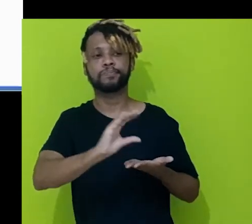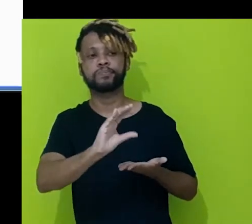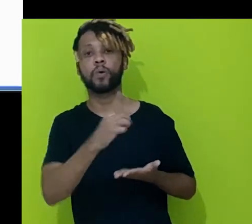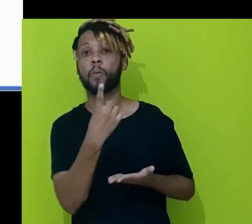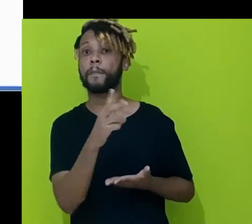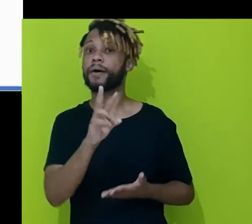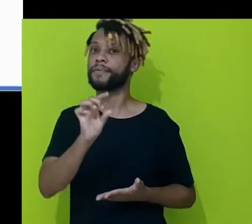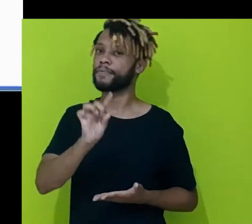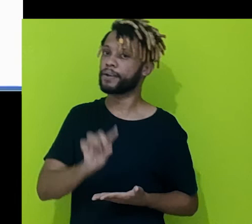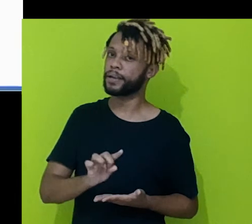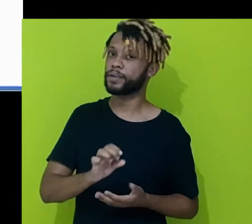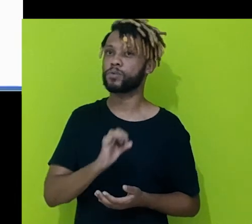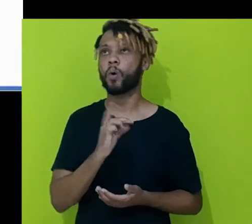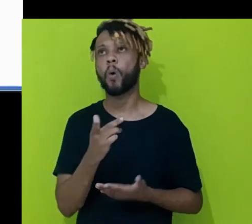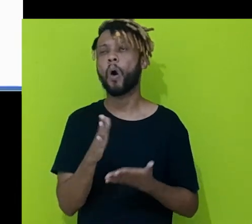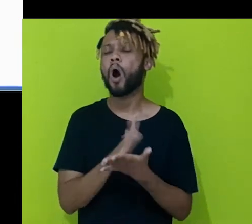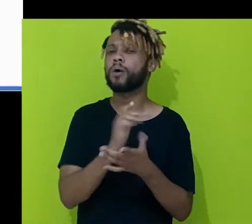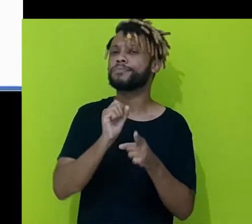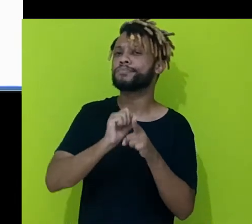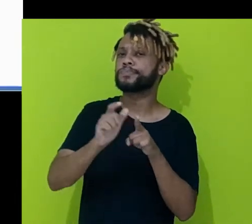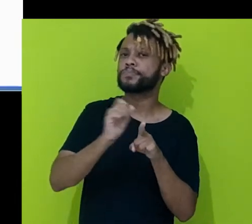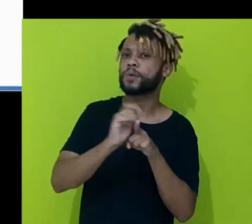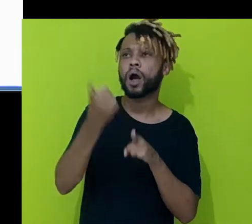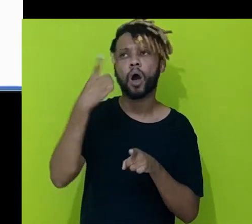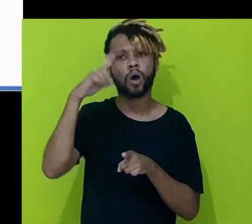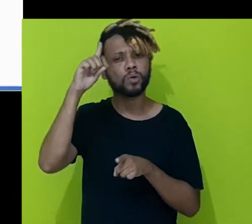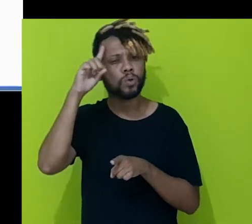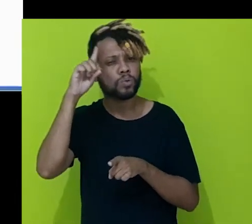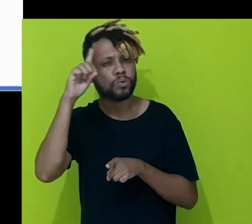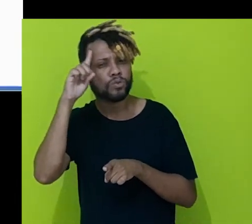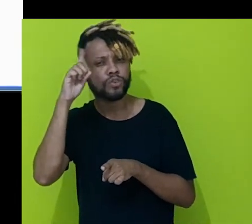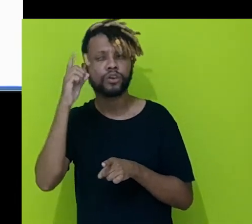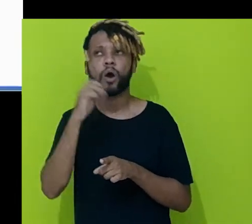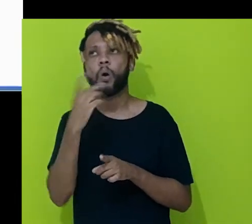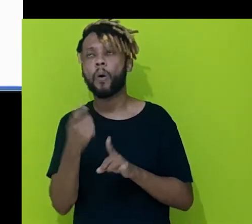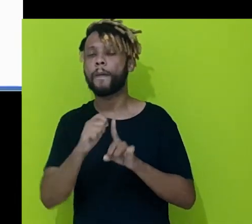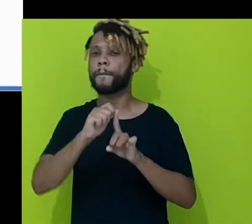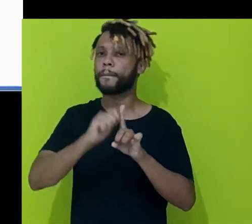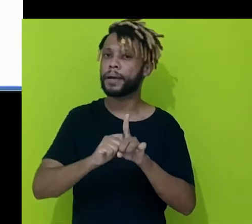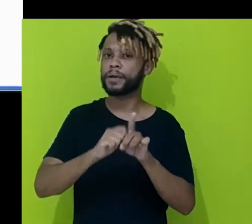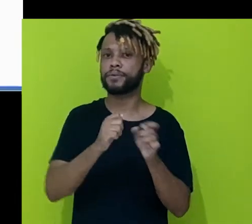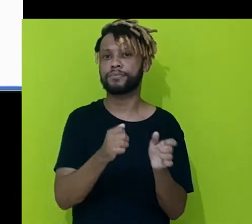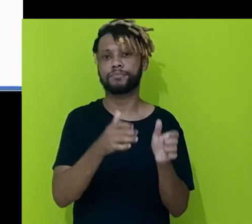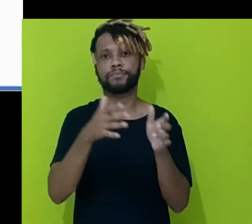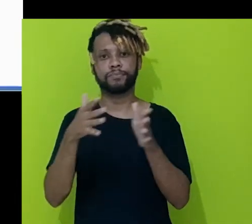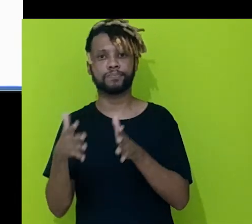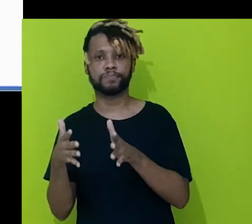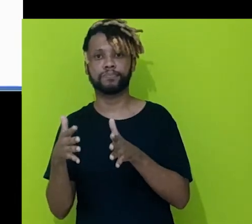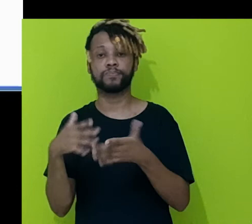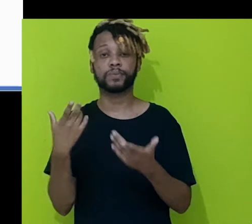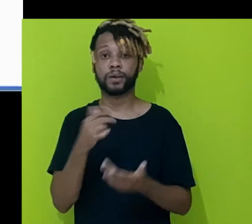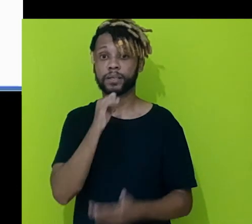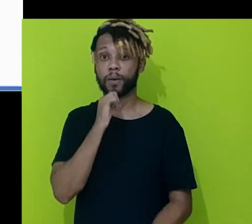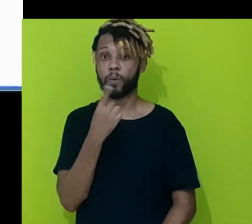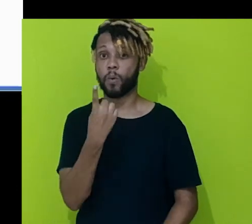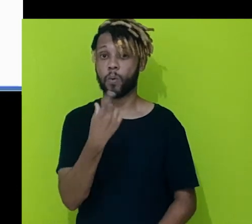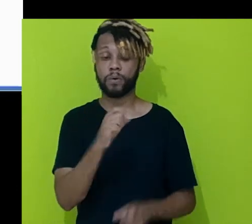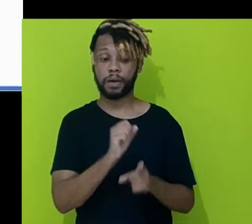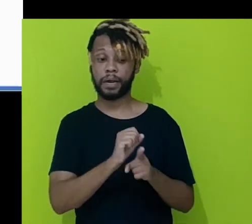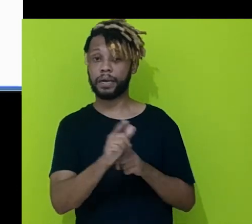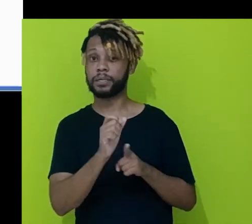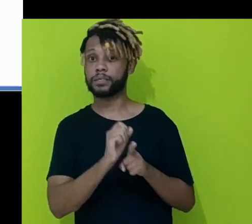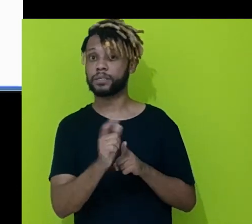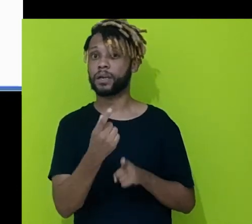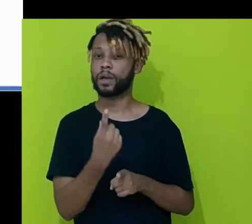único ou alguns cachês, se eu vou pagar por dia, se eu vou pagar por mês. Então aqui no caso eu vou pagar um cachê